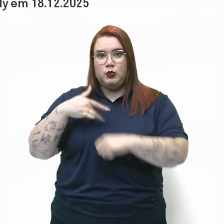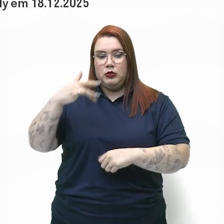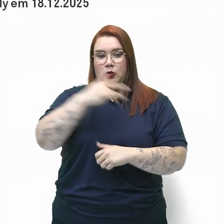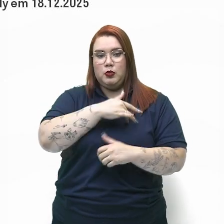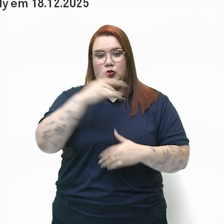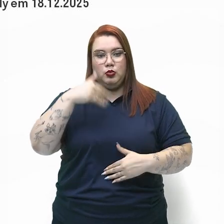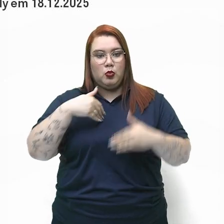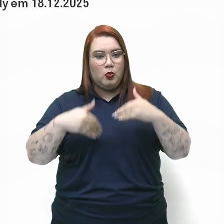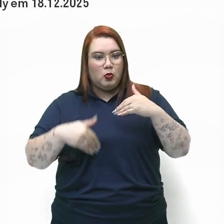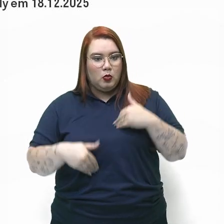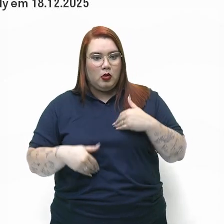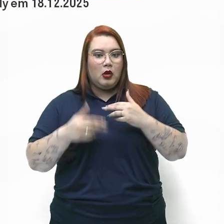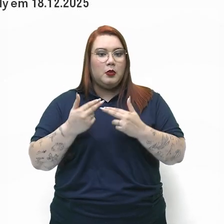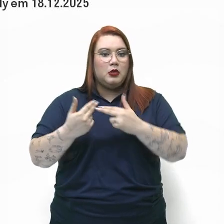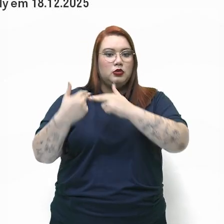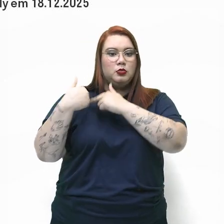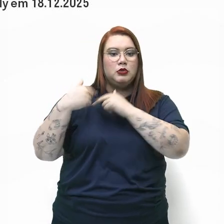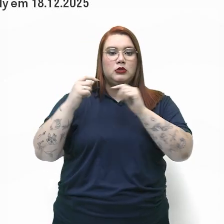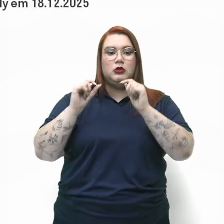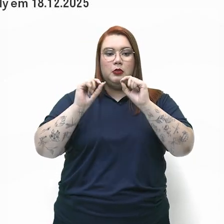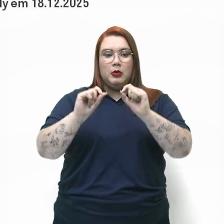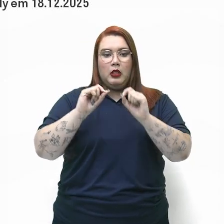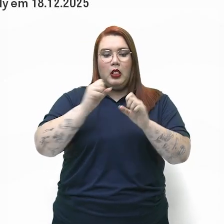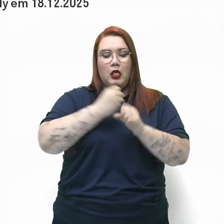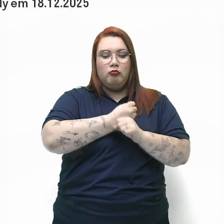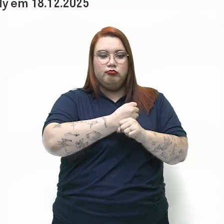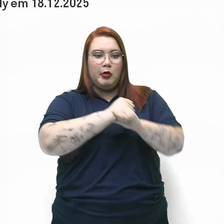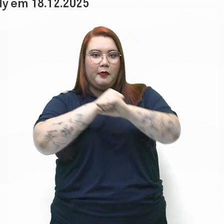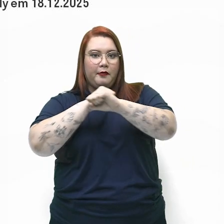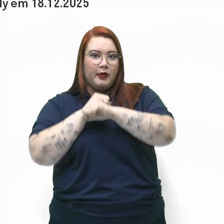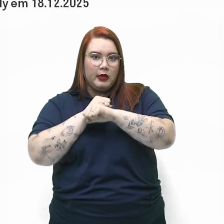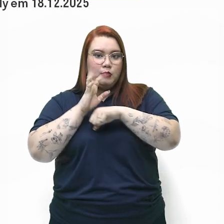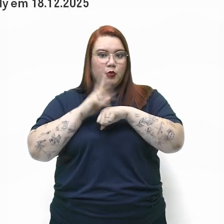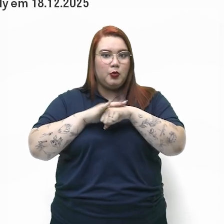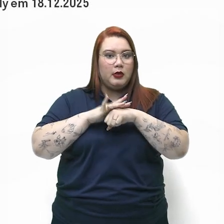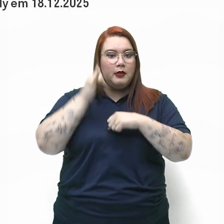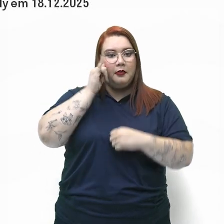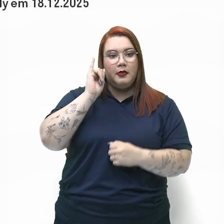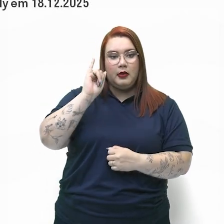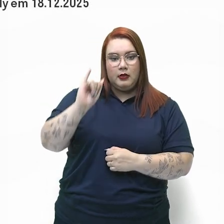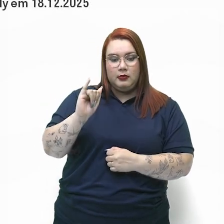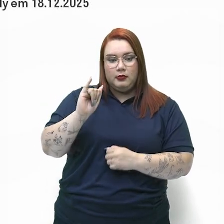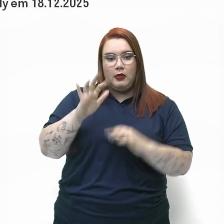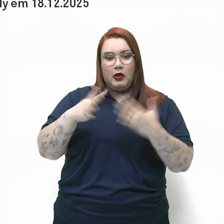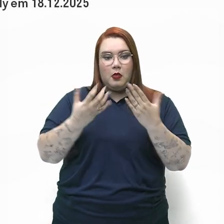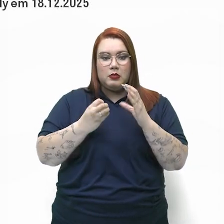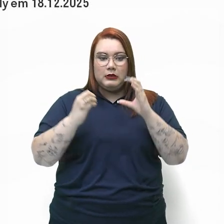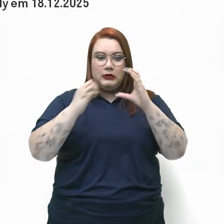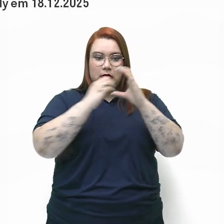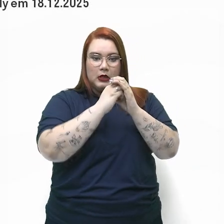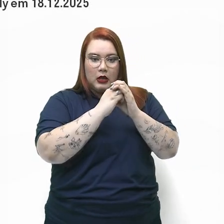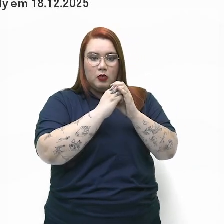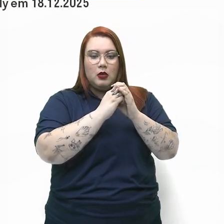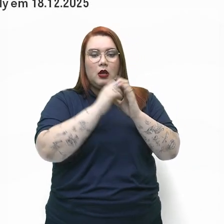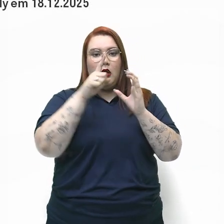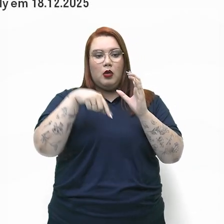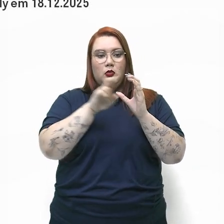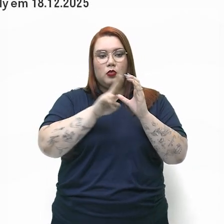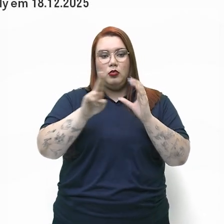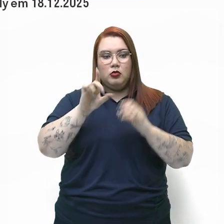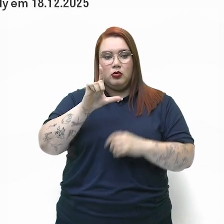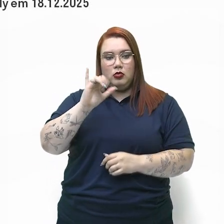organismo e que ele é responsável por defender o organismo de doenças. Então, as células mais atingidas são